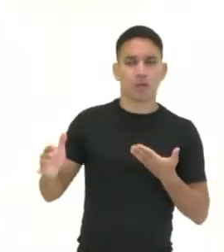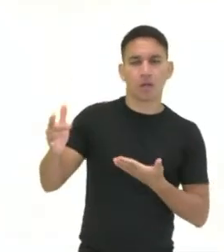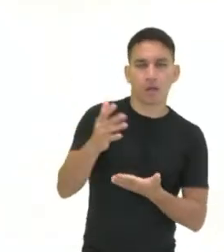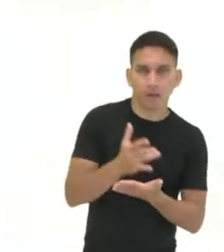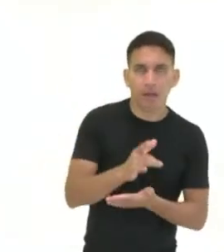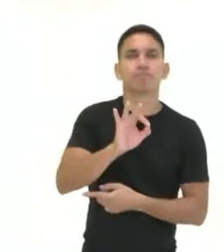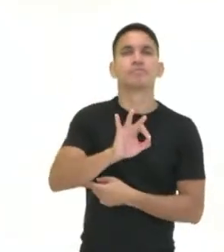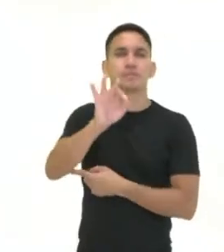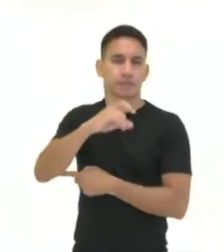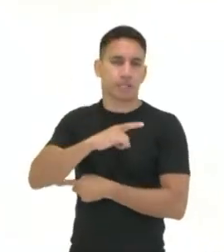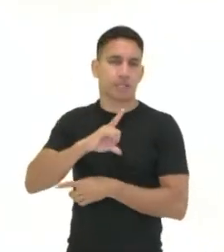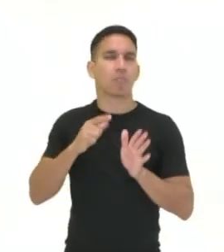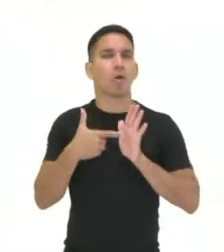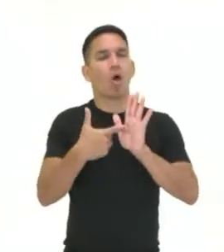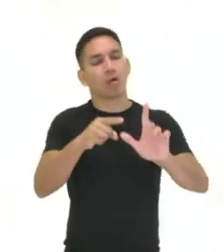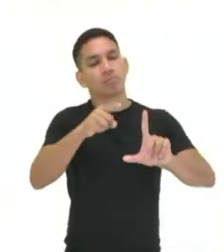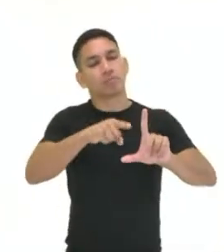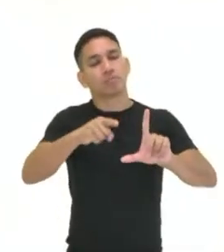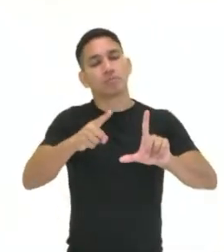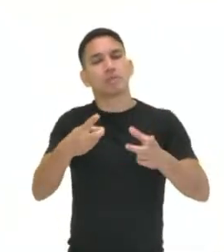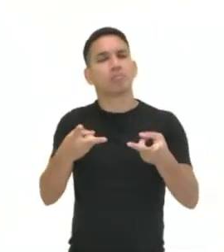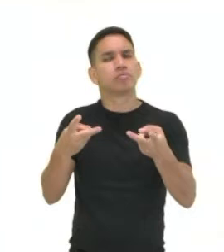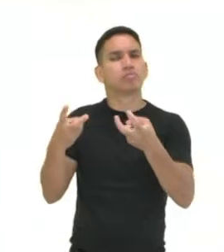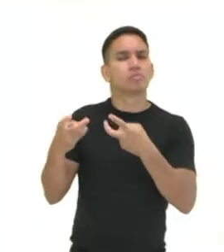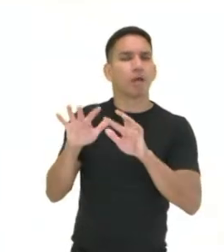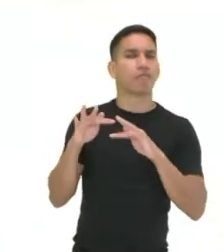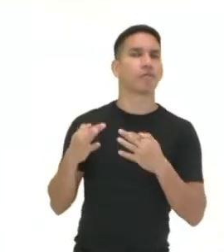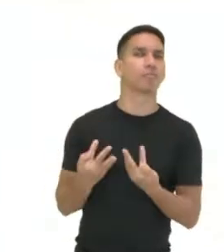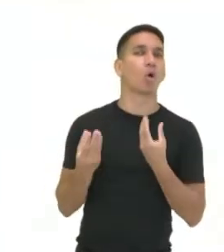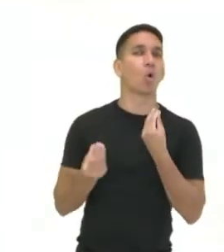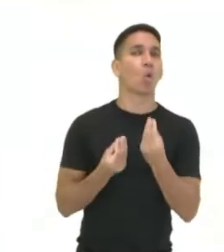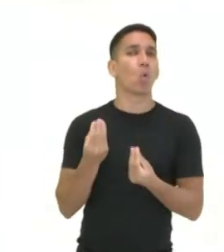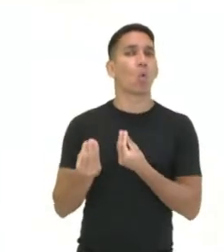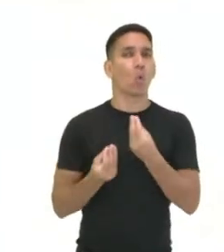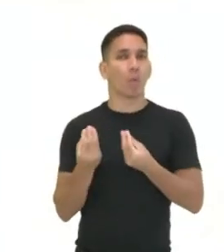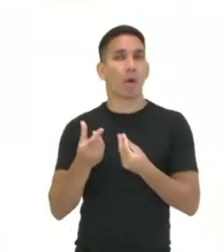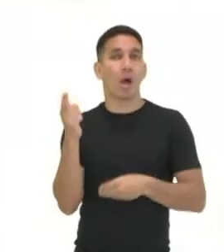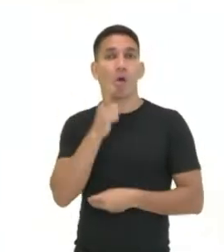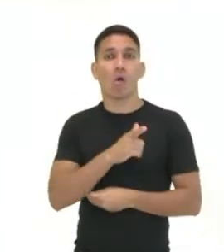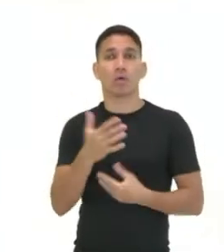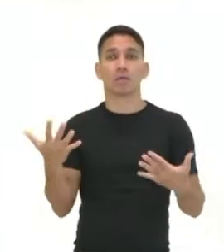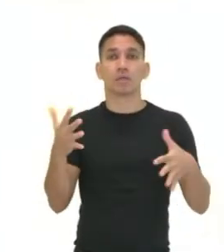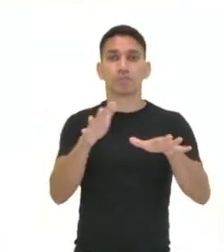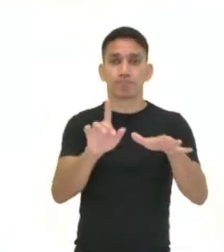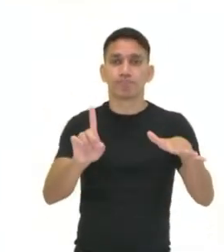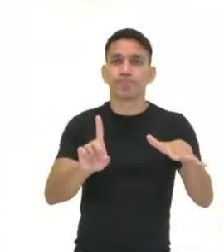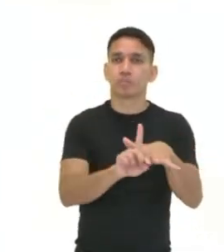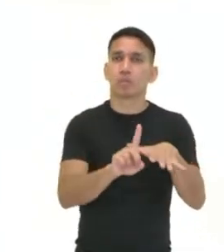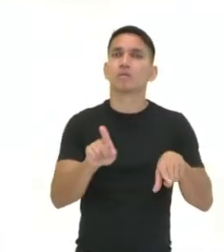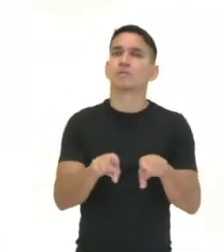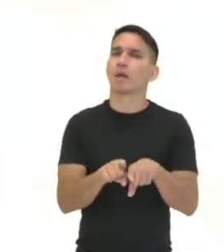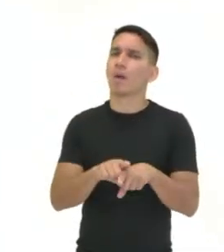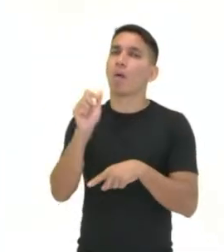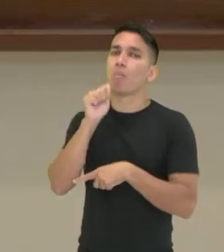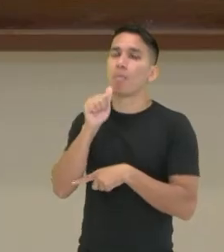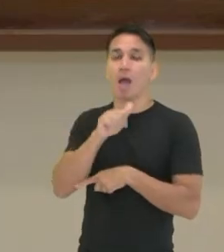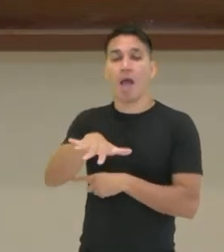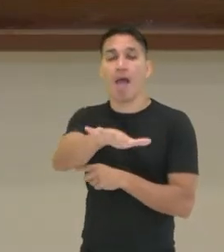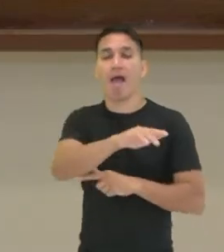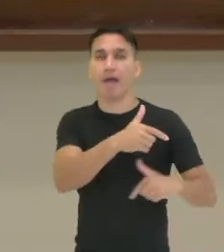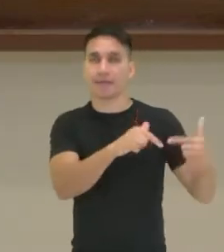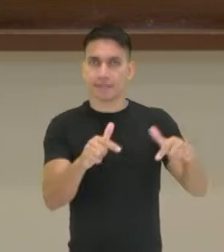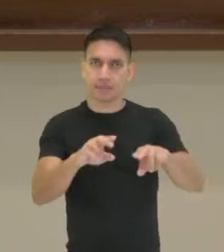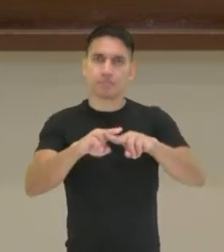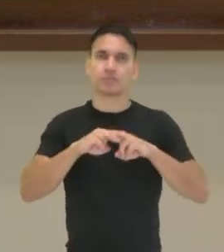estatísticos, indicadores que foram observados nas famílias, proporcionando a inclusão das mulheres também no mercado de trabalho. Tá? Então,